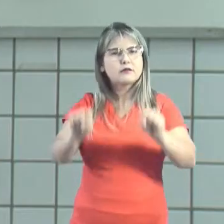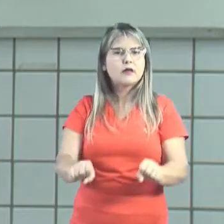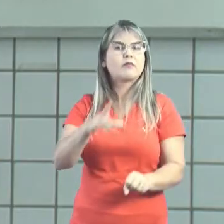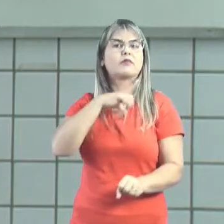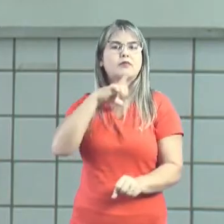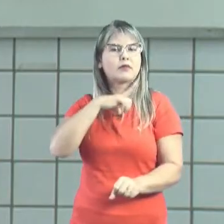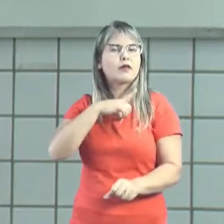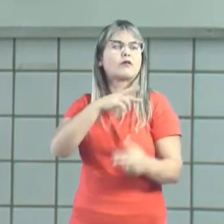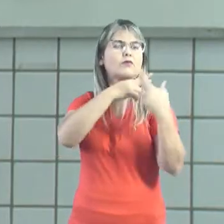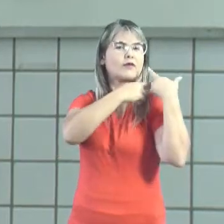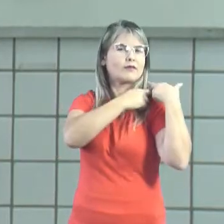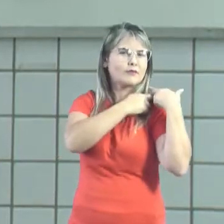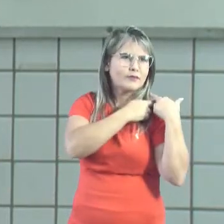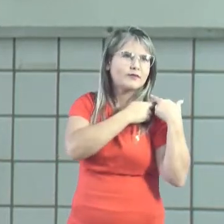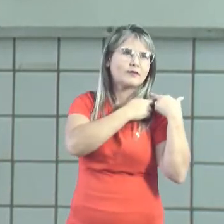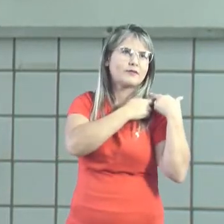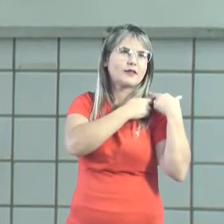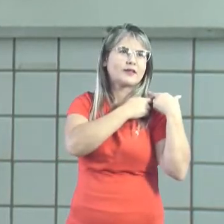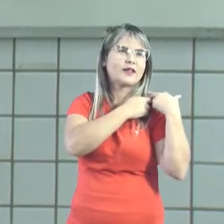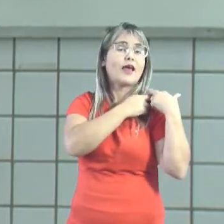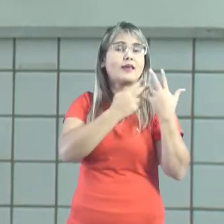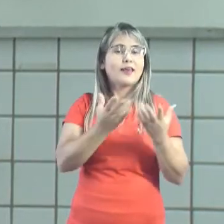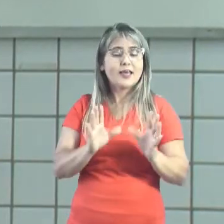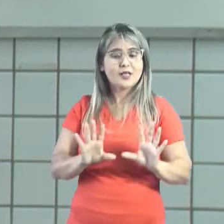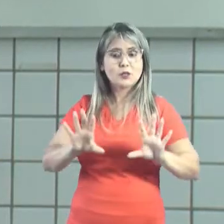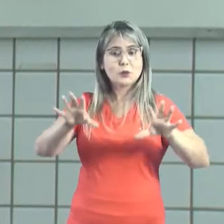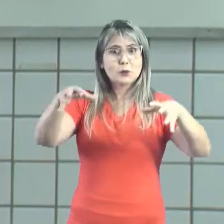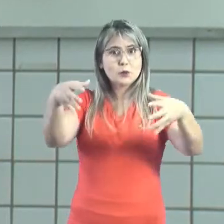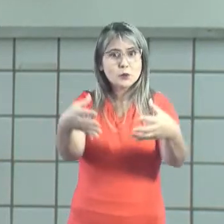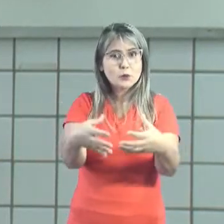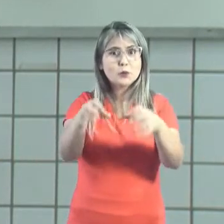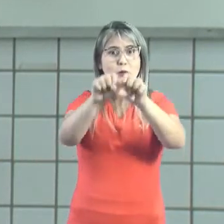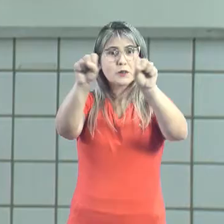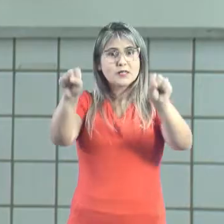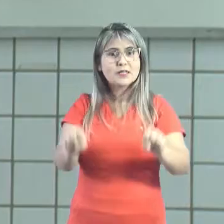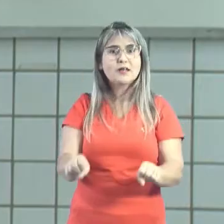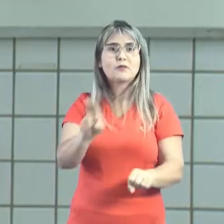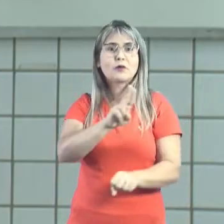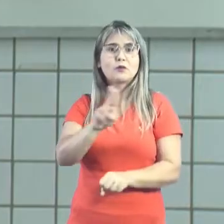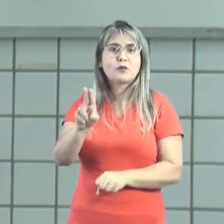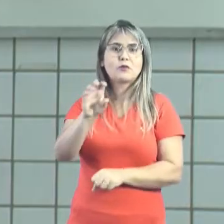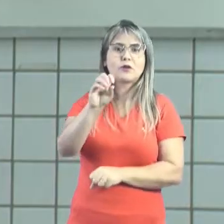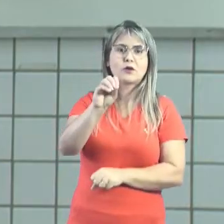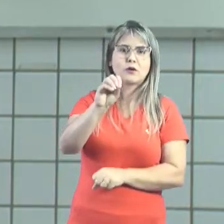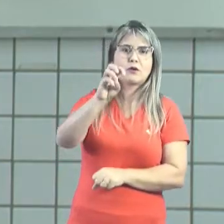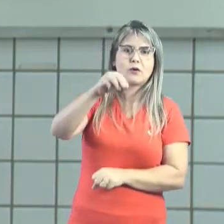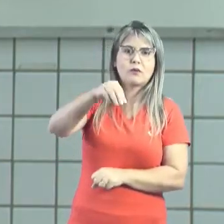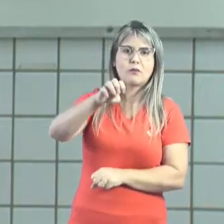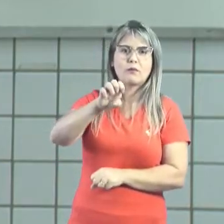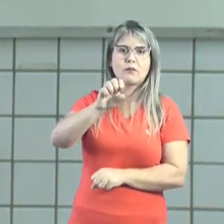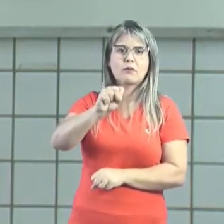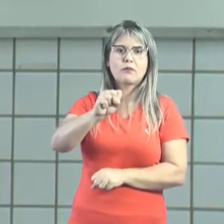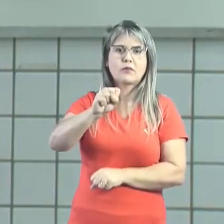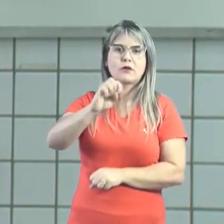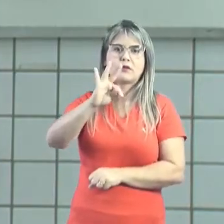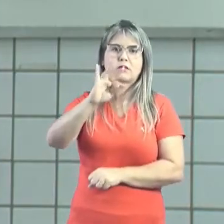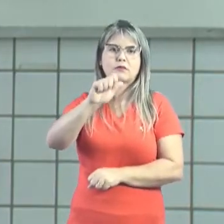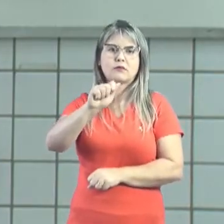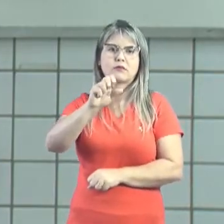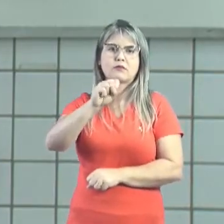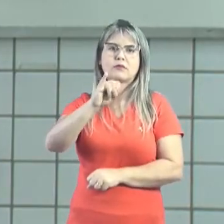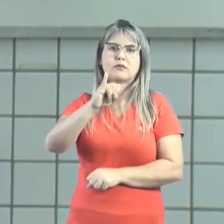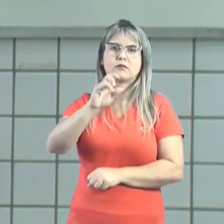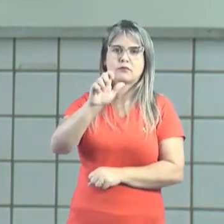sistemas recebe o nome de homeostasia, né? Vamos falar ou dar